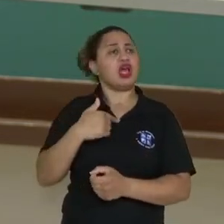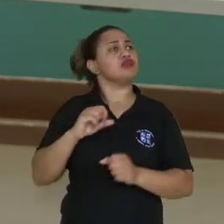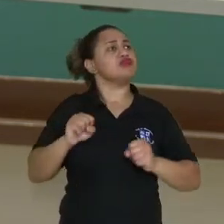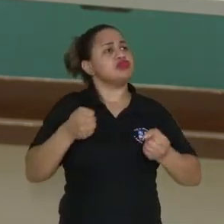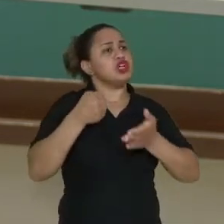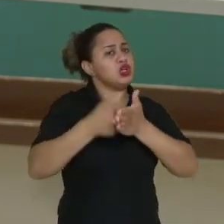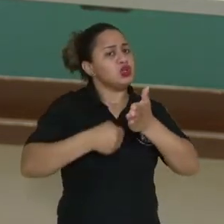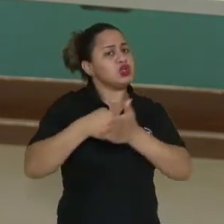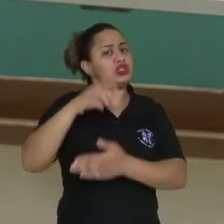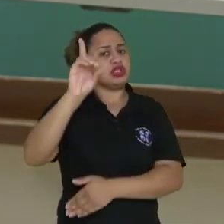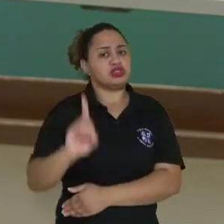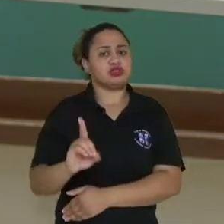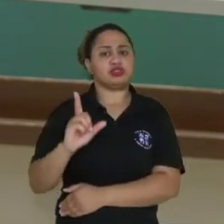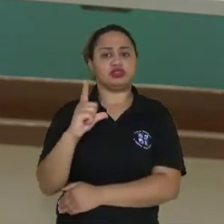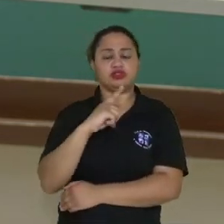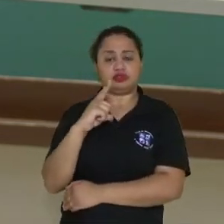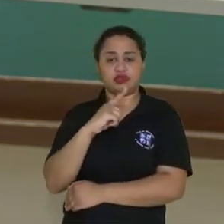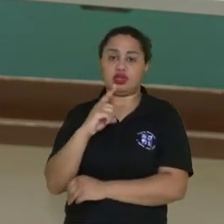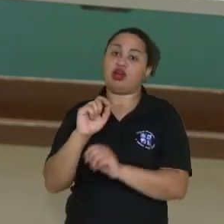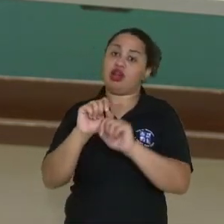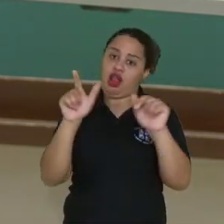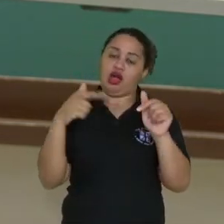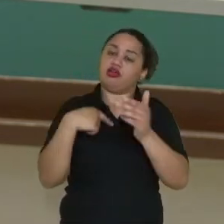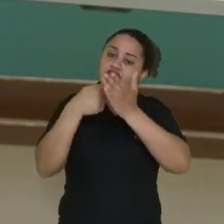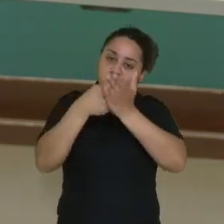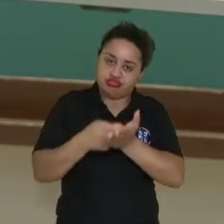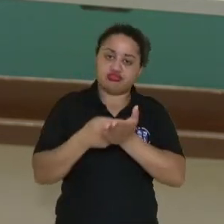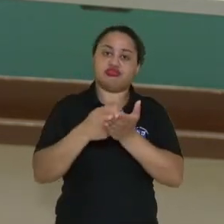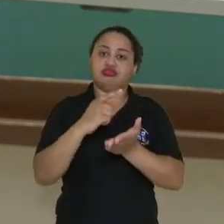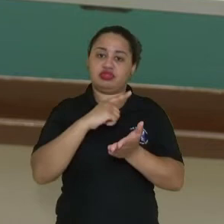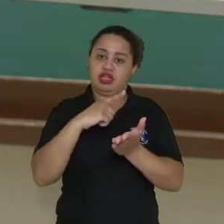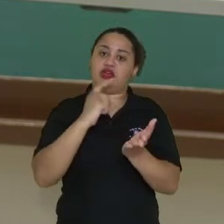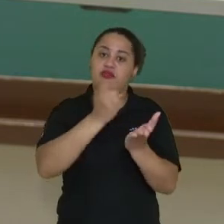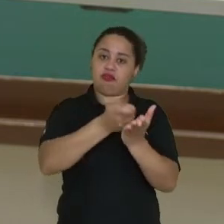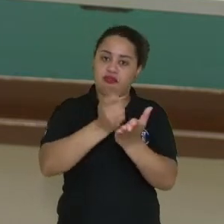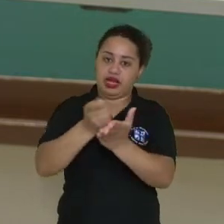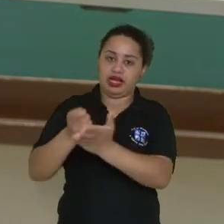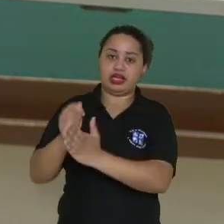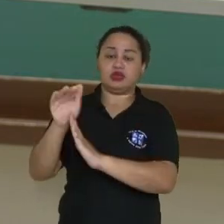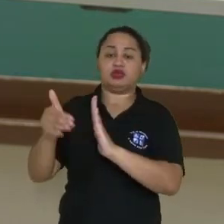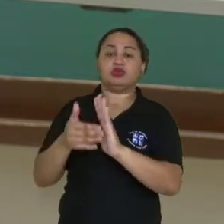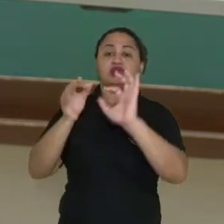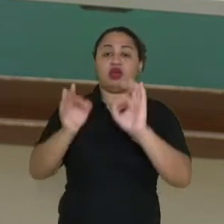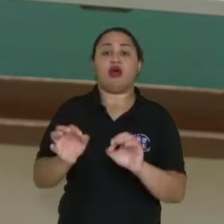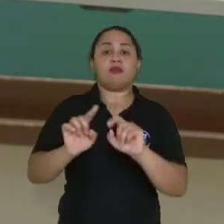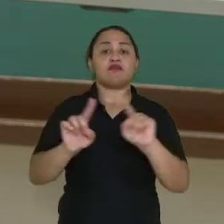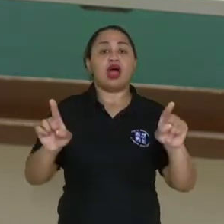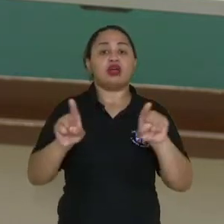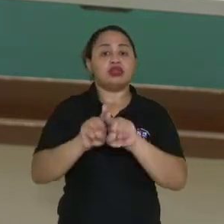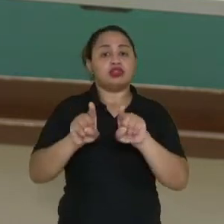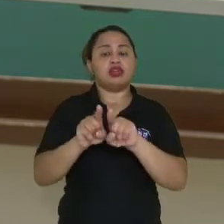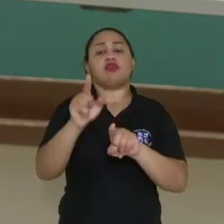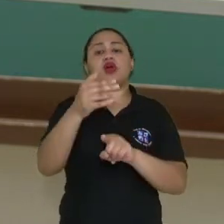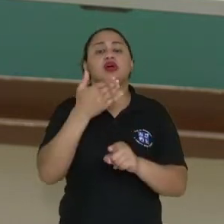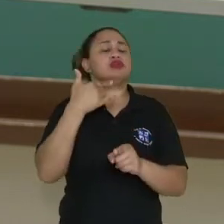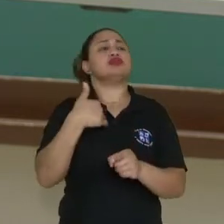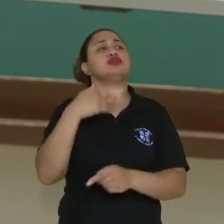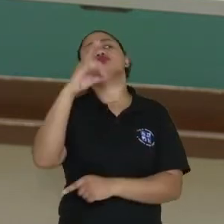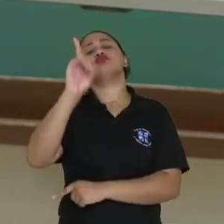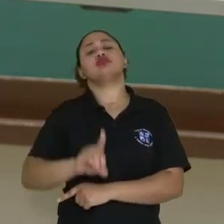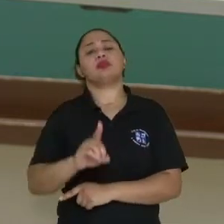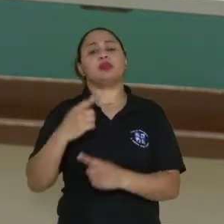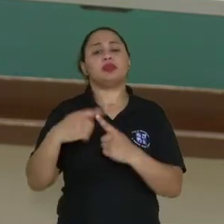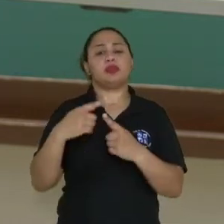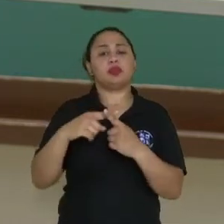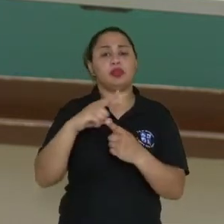direitos enquanto consumidores. Claro, cumprir com as suas obrigações, né, pagando as dívidas certinho, mas também reivindicar os seus direitos, porque